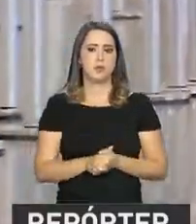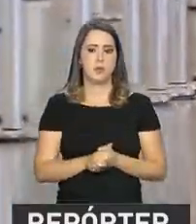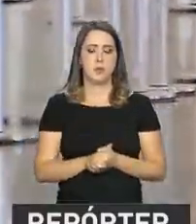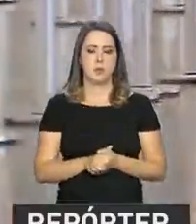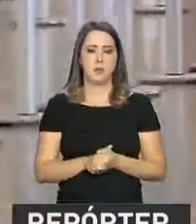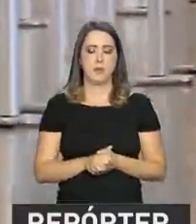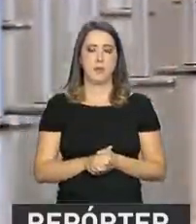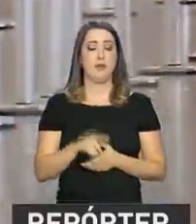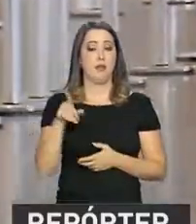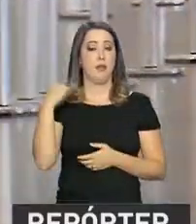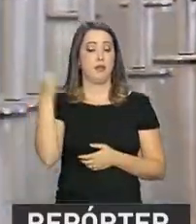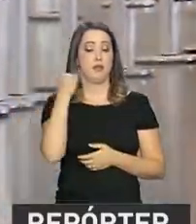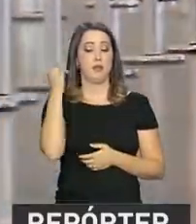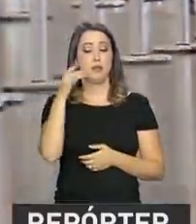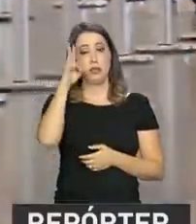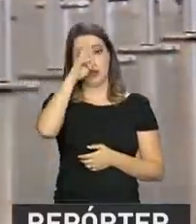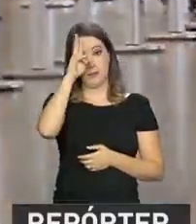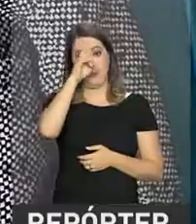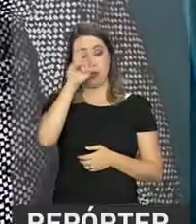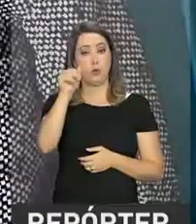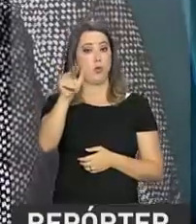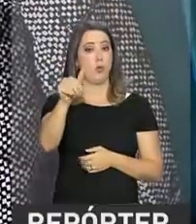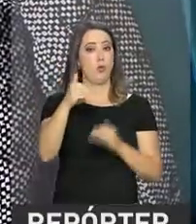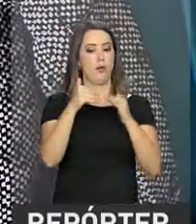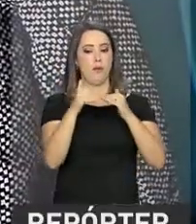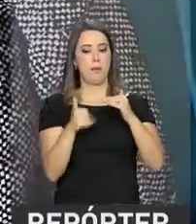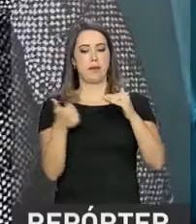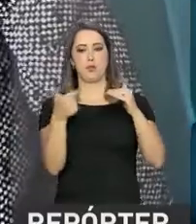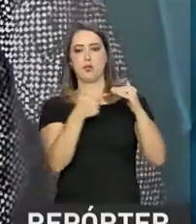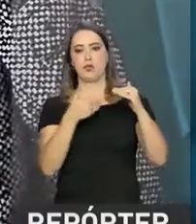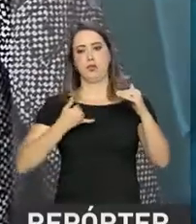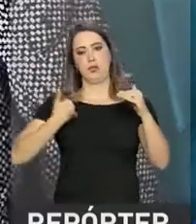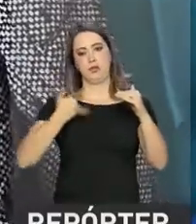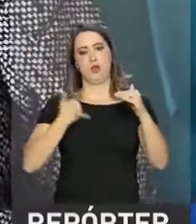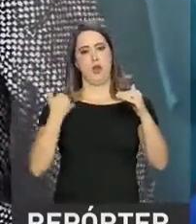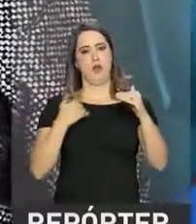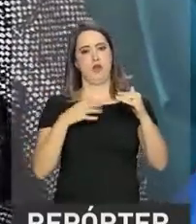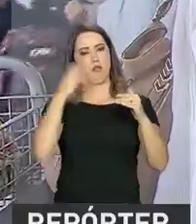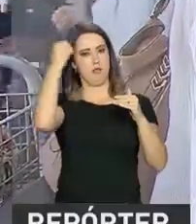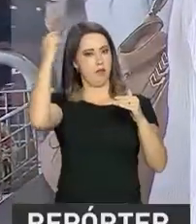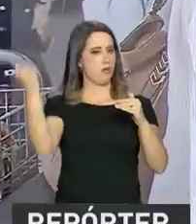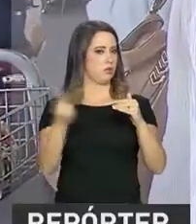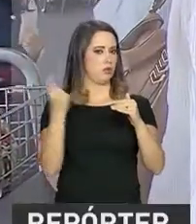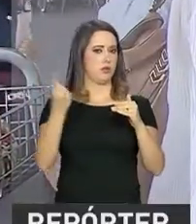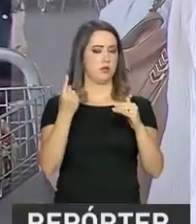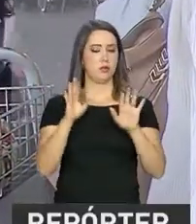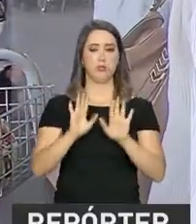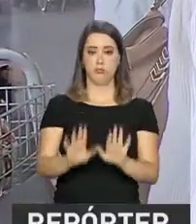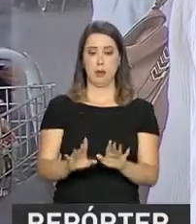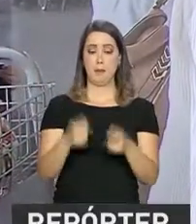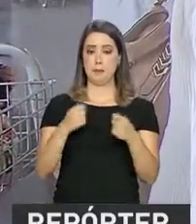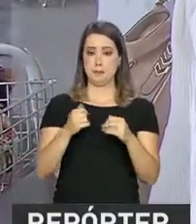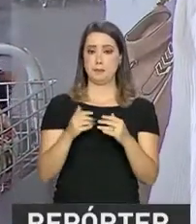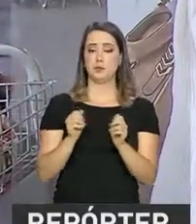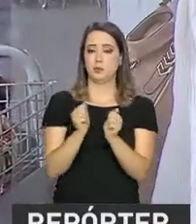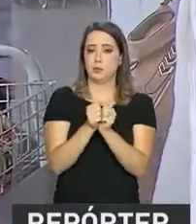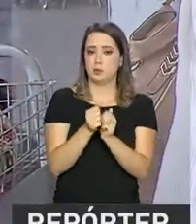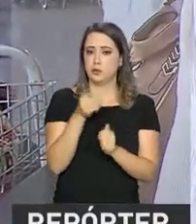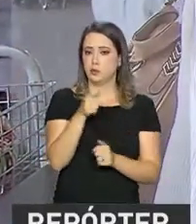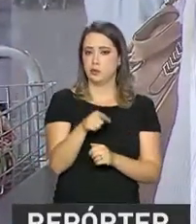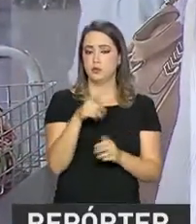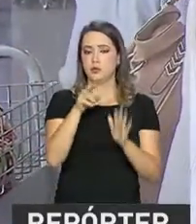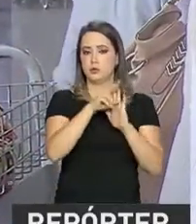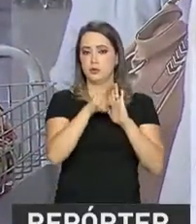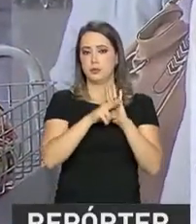lembrar que nenhuma criança menor de 12 anos pode viajar desacompanhada no Brasil ou no exterior. As regras valem